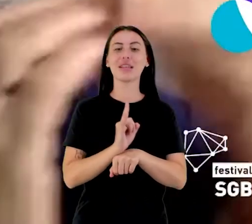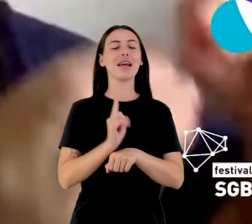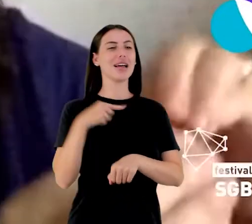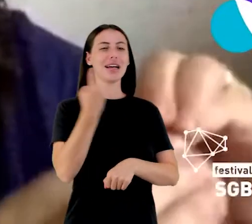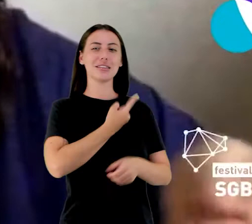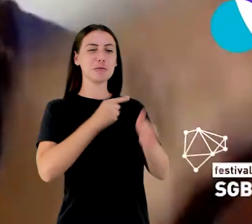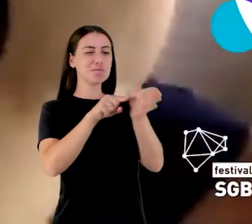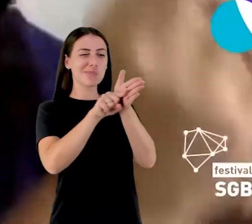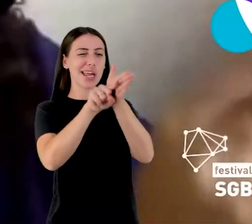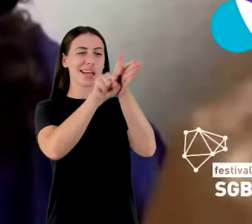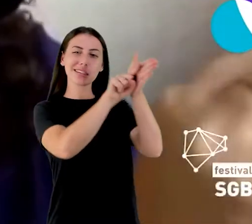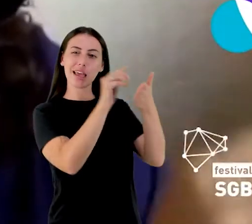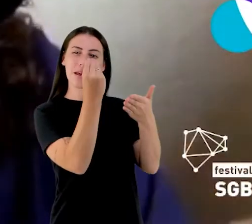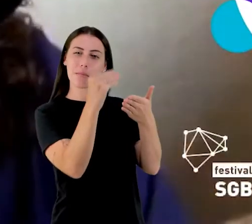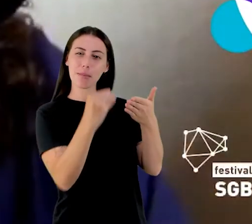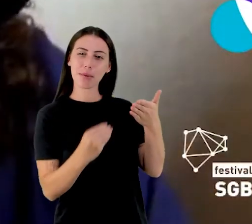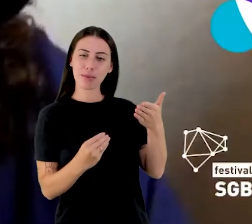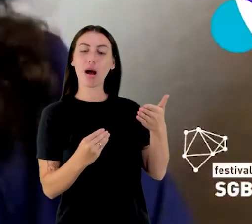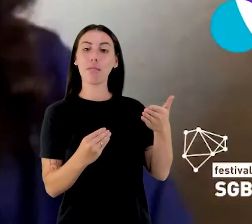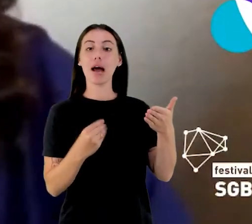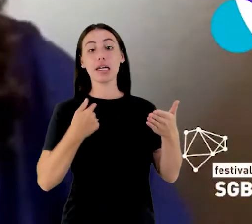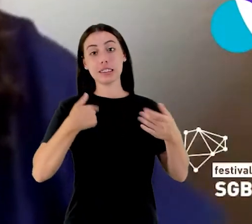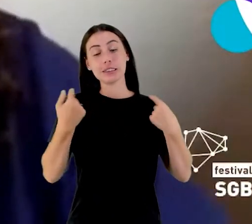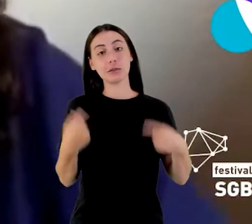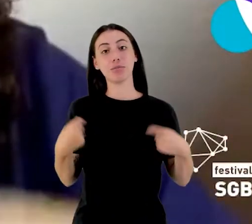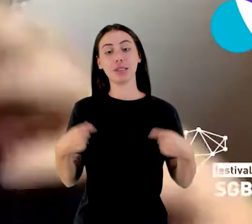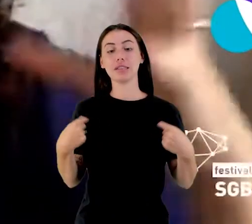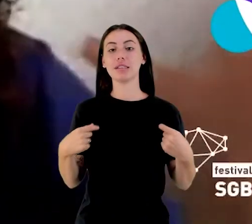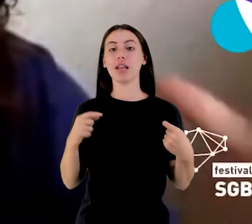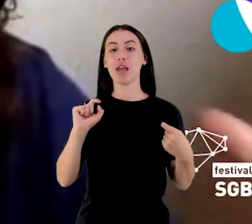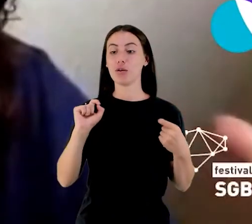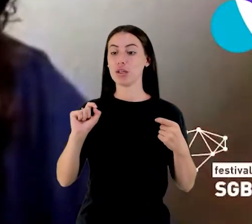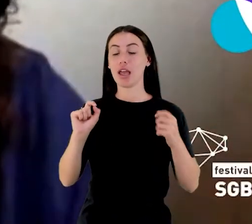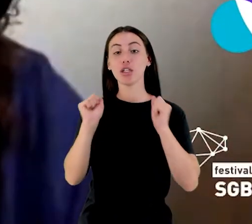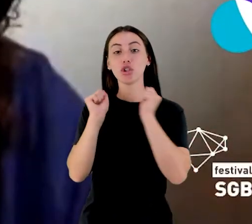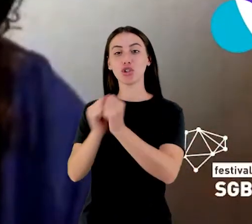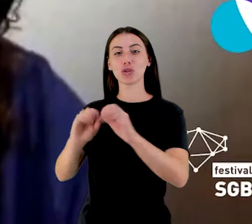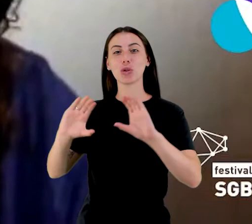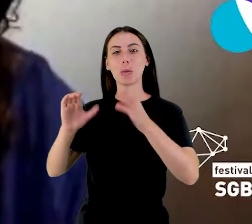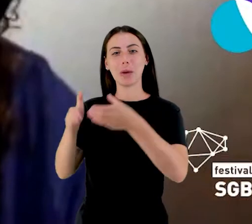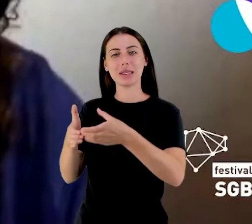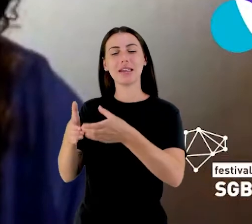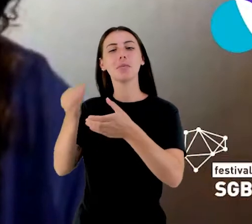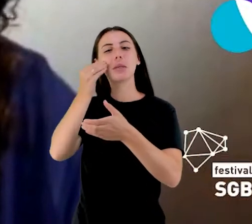vez articulado e combinado como que a gente ia fazer, começou a se criar toda a